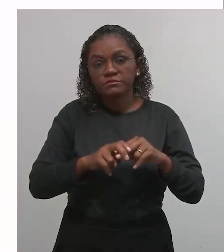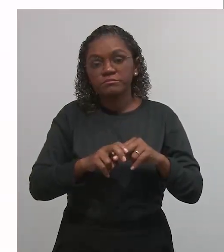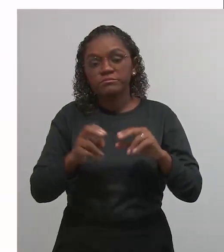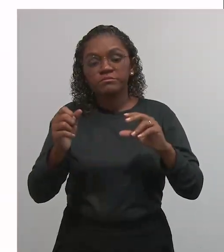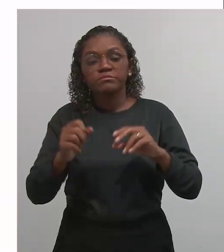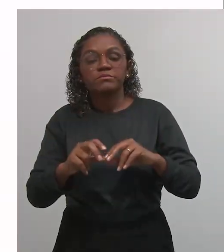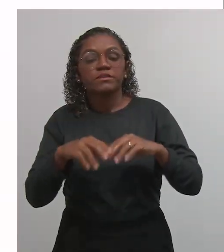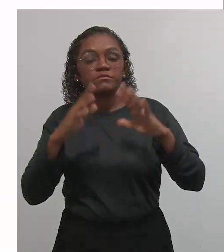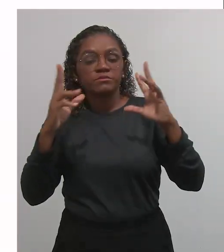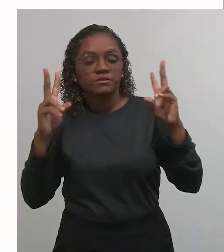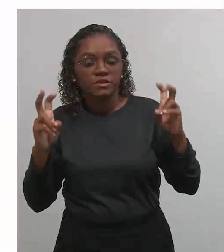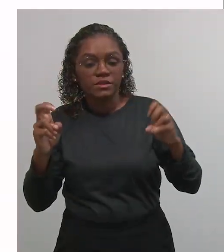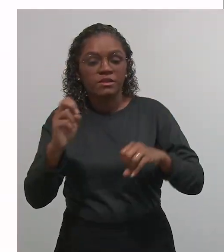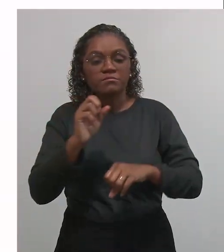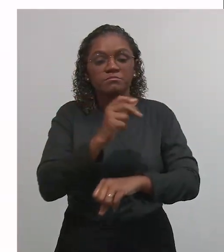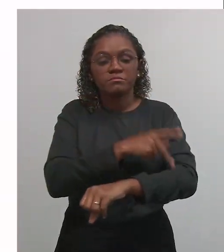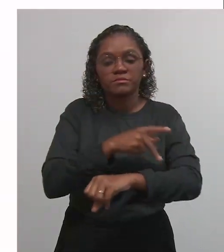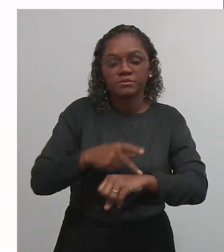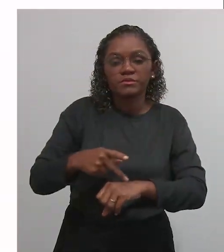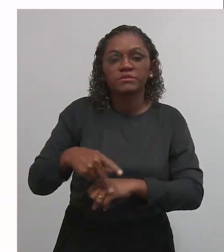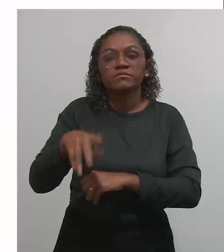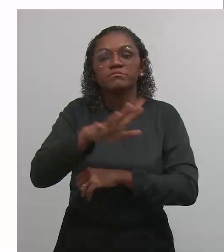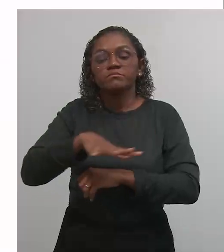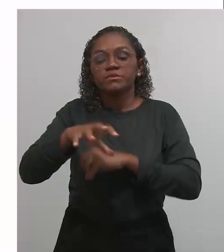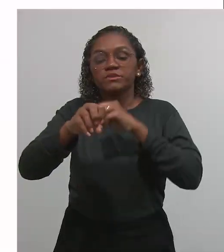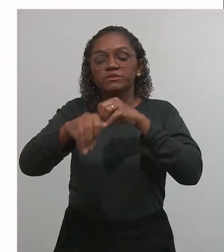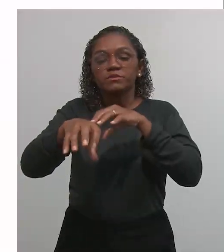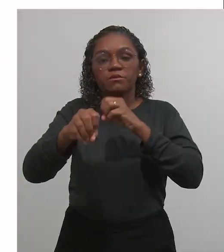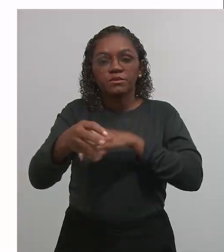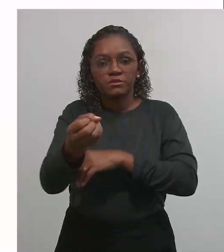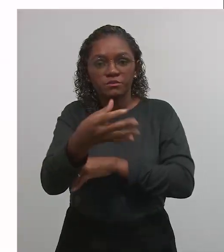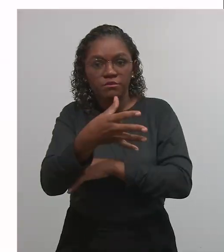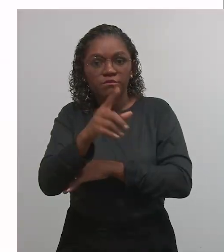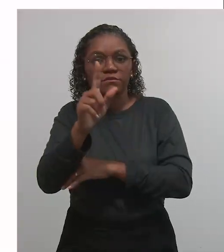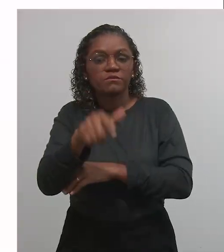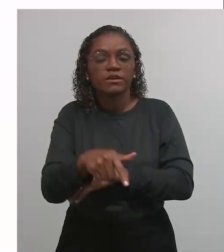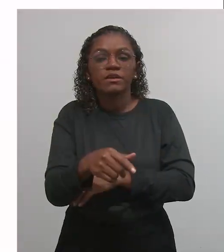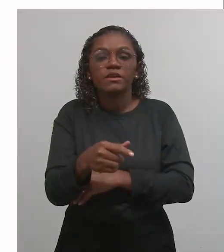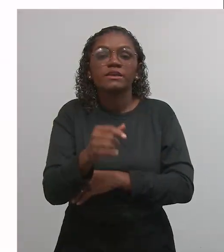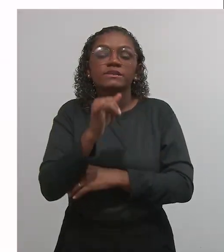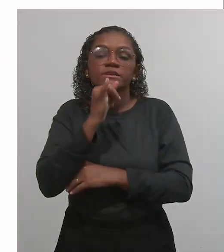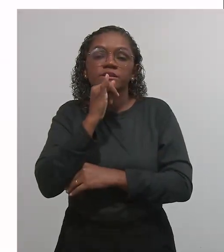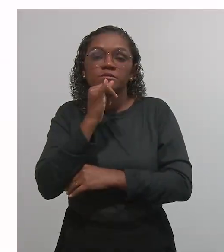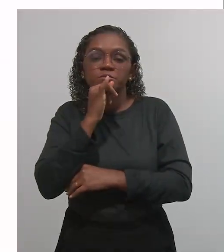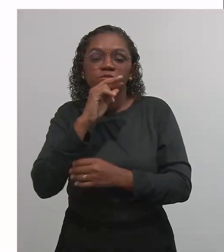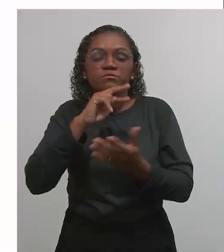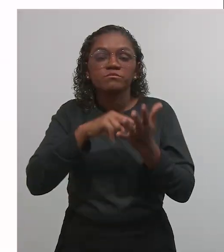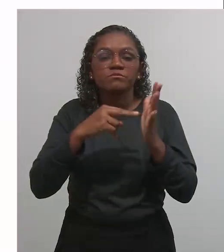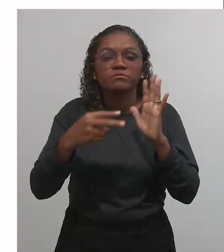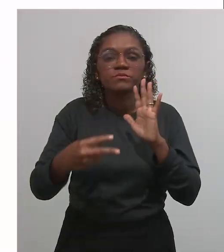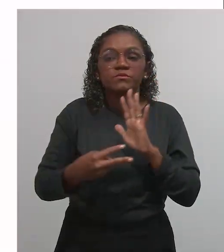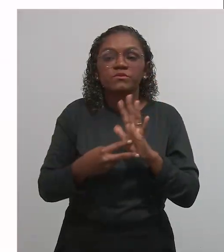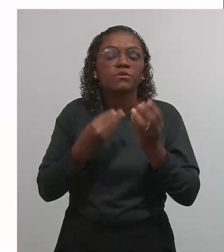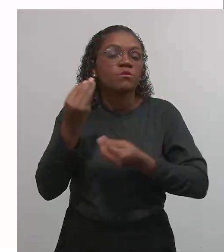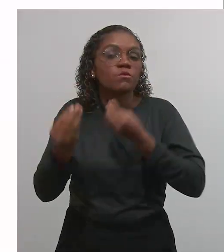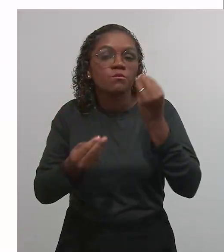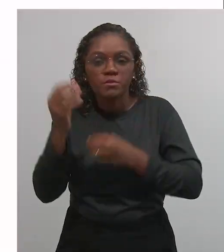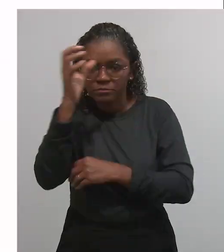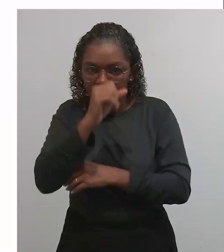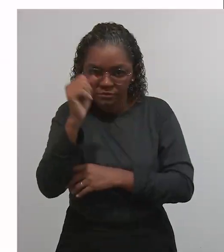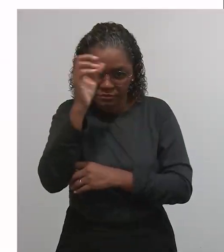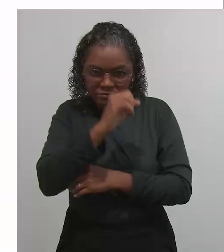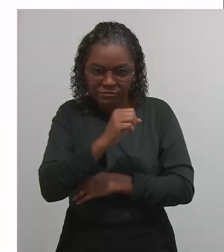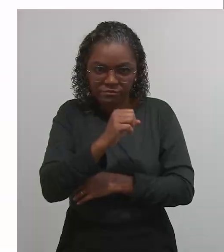nova, ela vai mais relacionada ao aspecto de como aprender e não faz uma